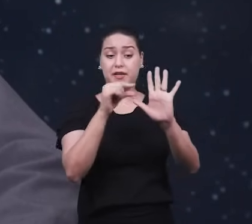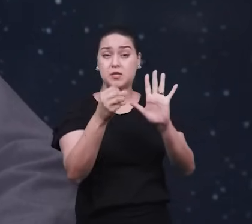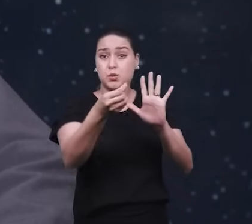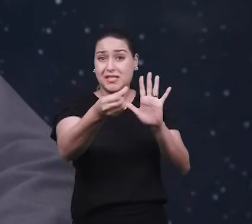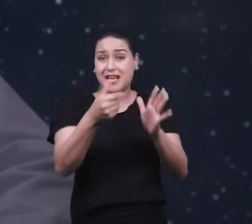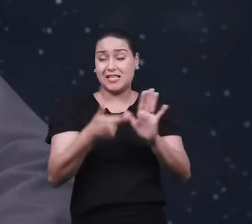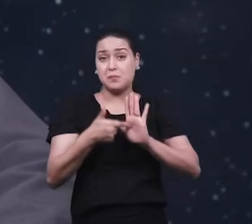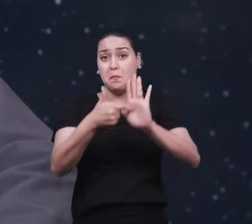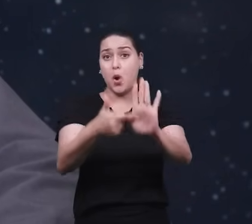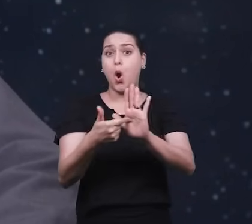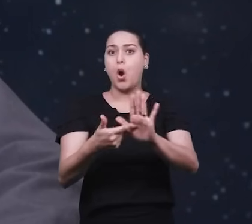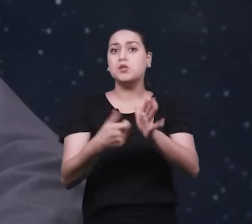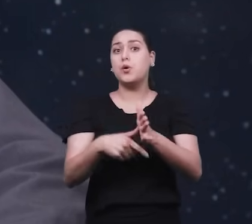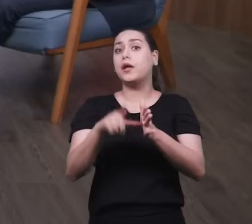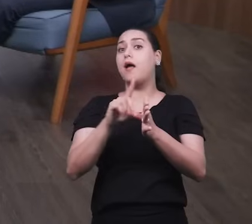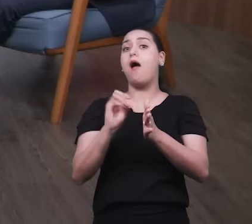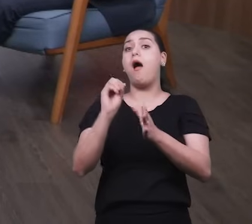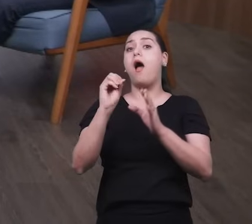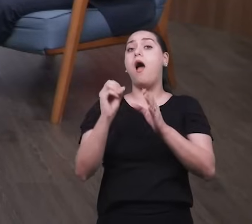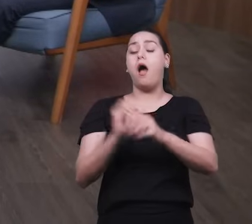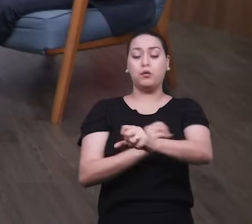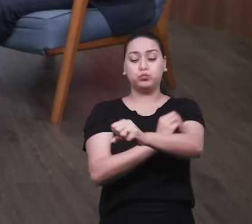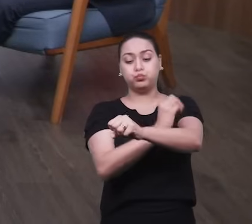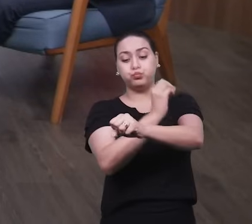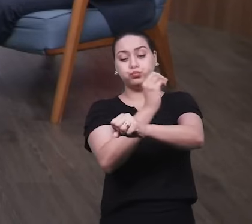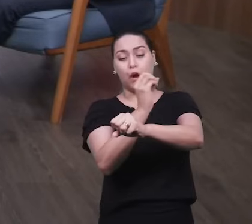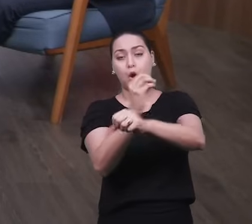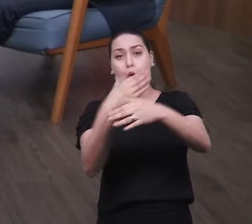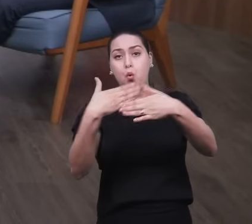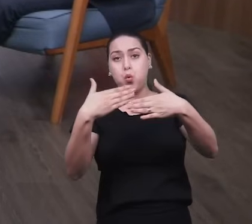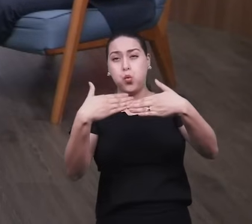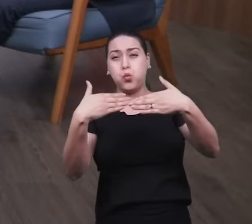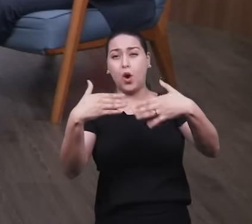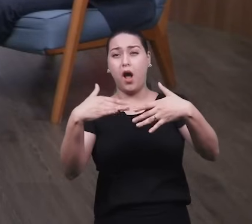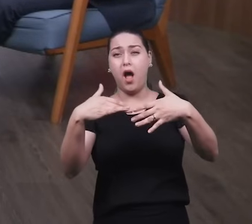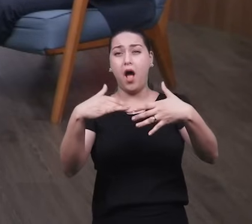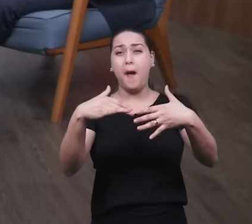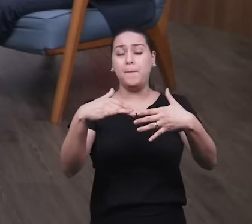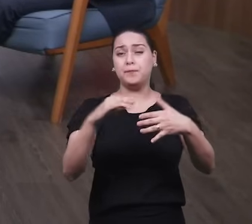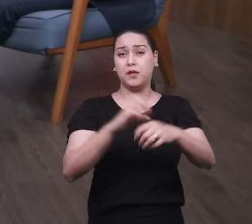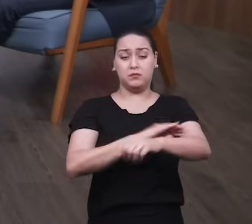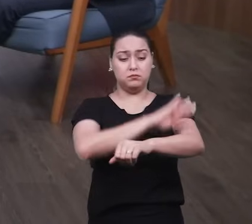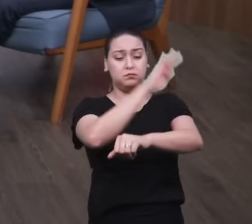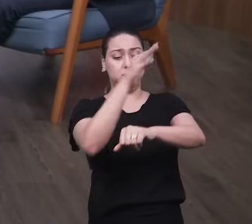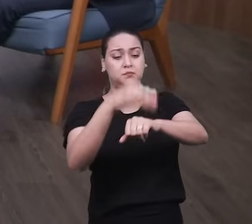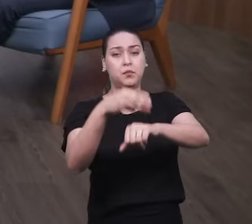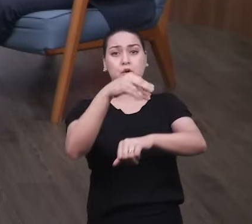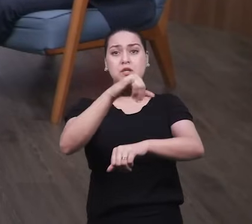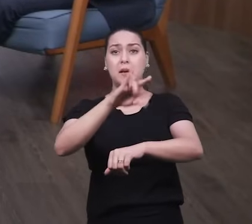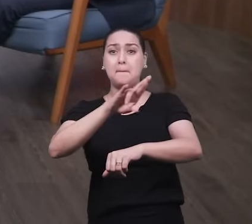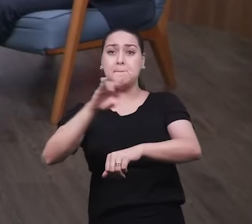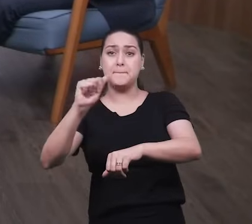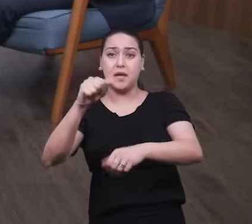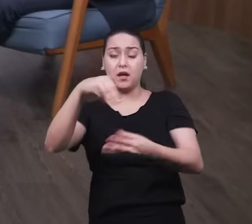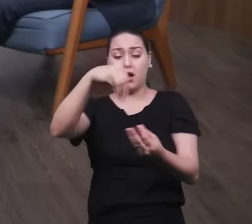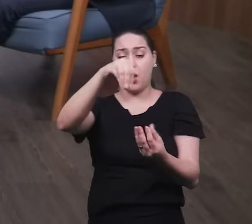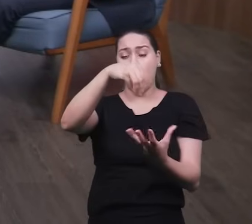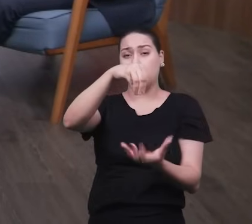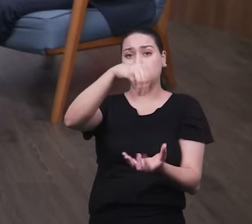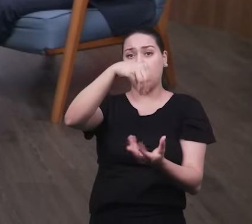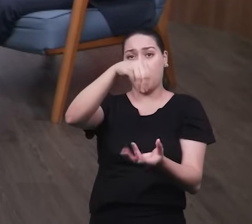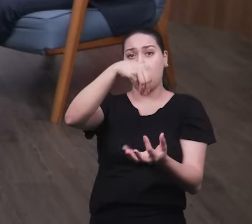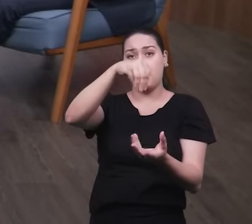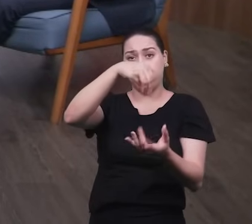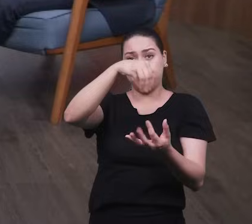6 aparece essa passagem, né? Antes que refresque o dia e caiam as sombras, irei ao monte da mirra e ao outeiro do